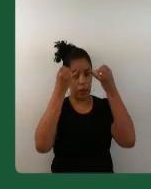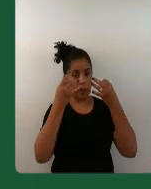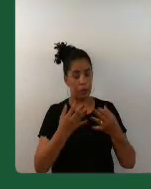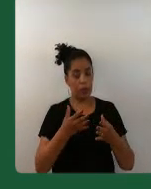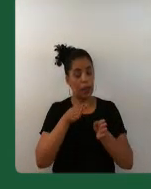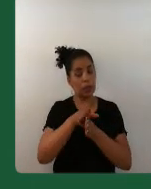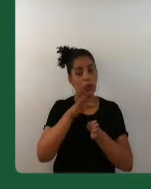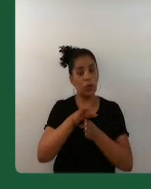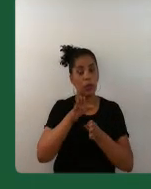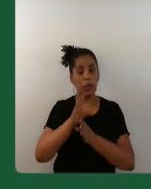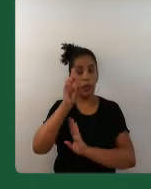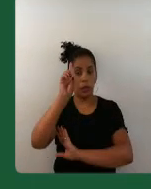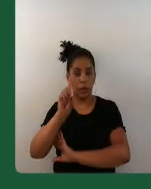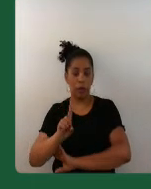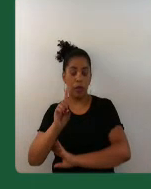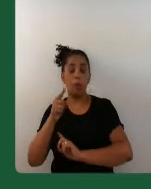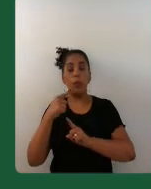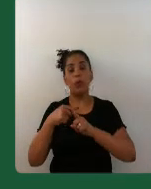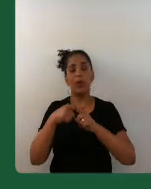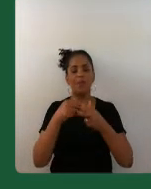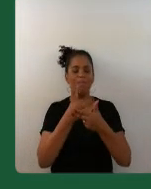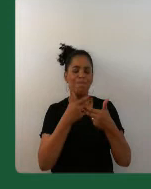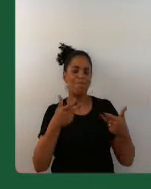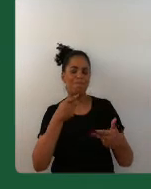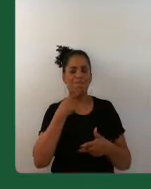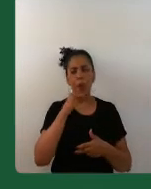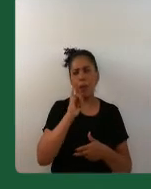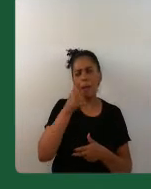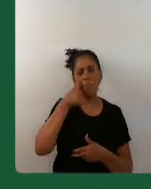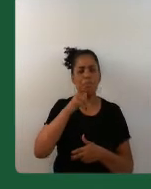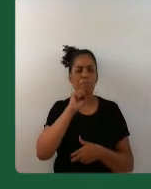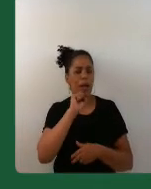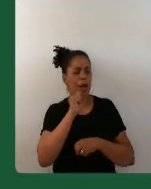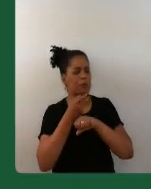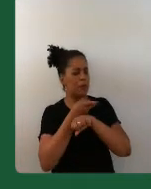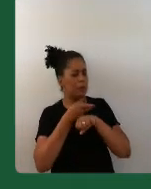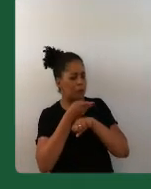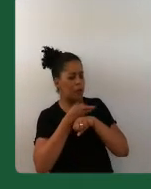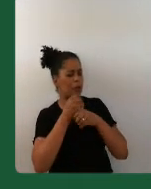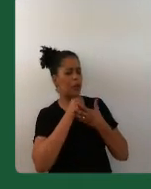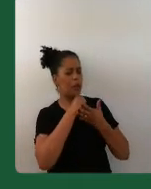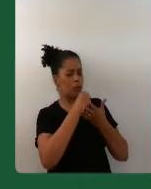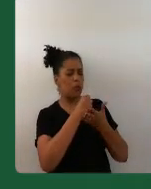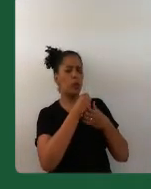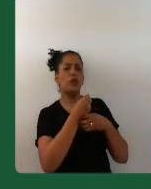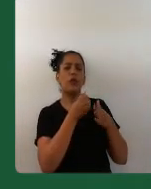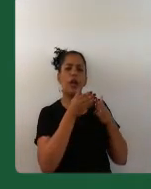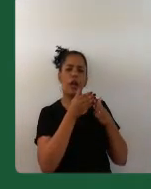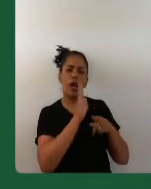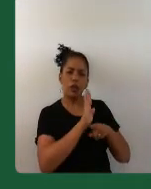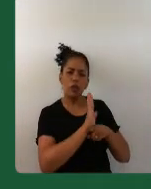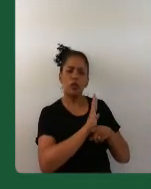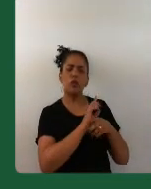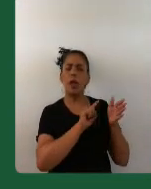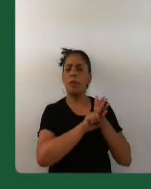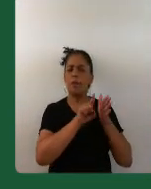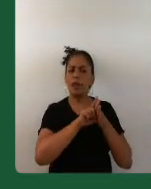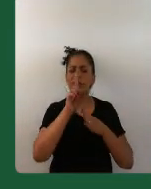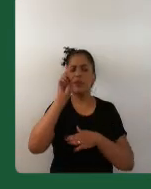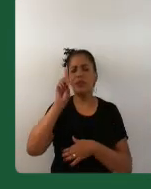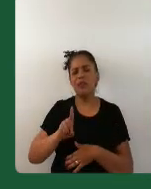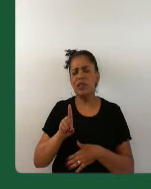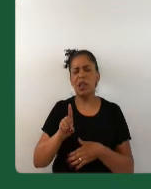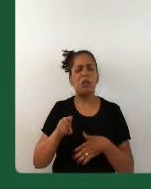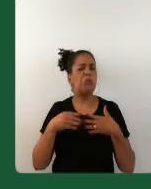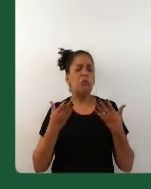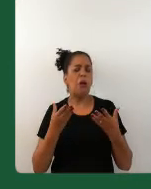à deficiência, pois muitos pais procuram o serviço social questionando sobre a deficiência. Muitos